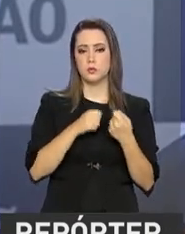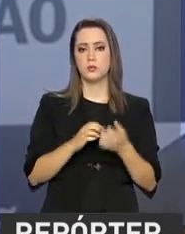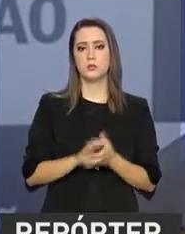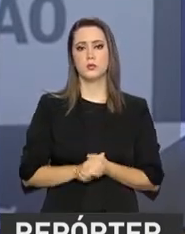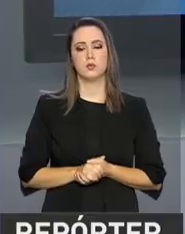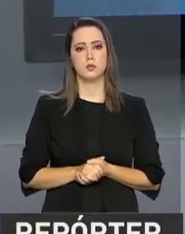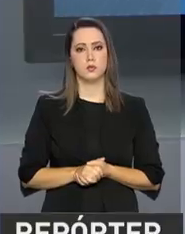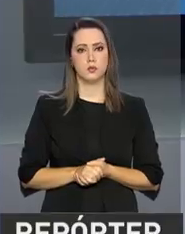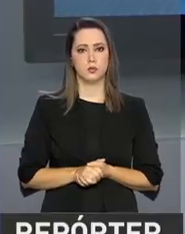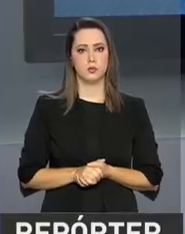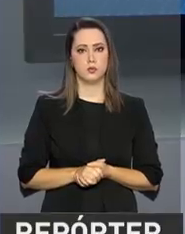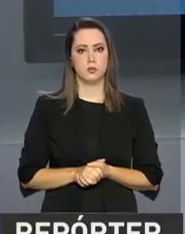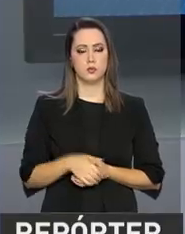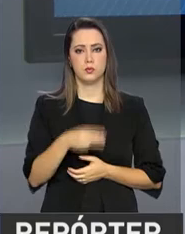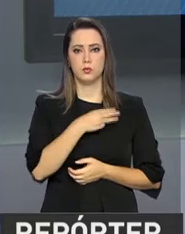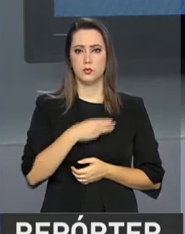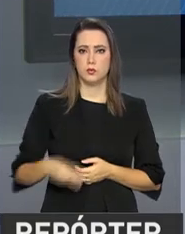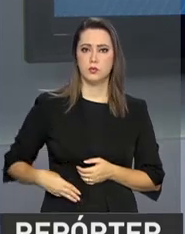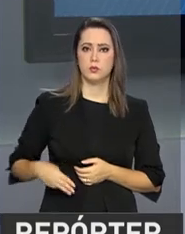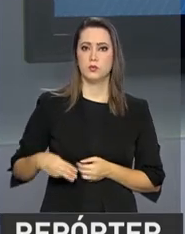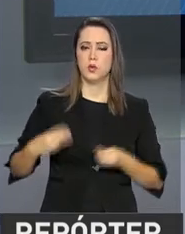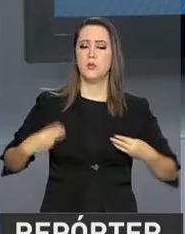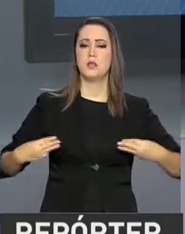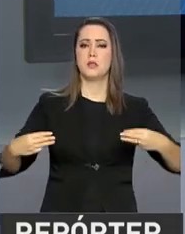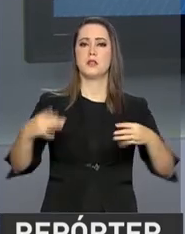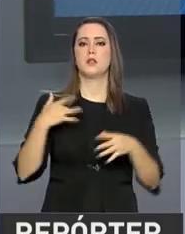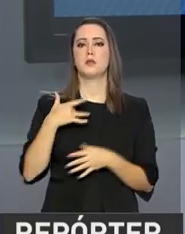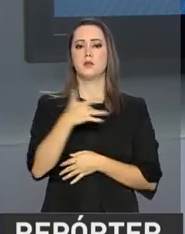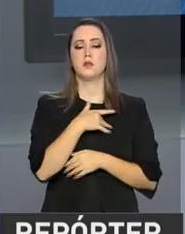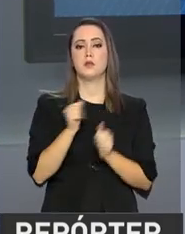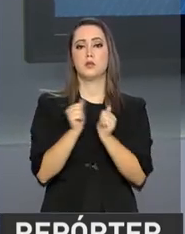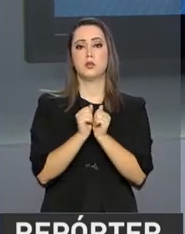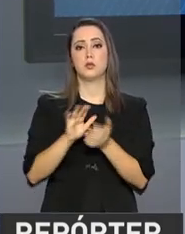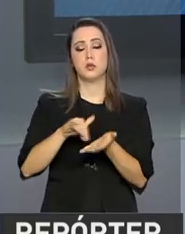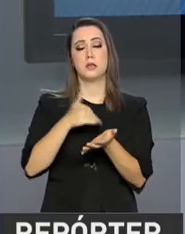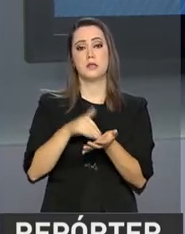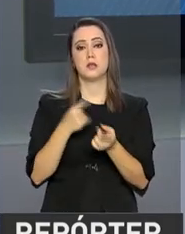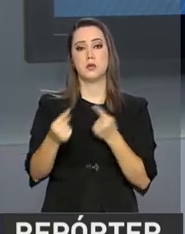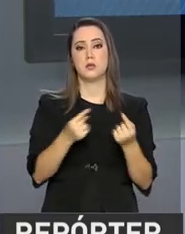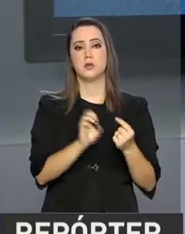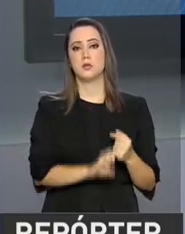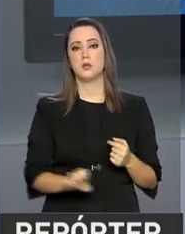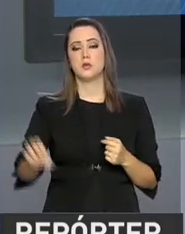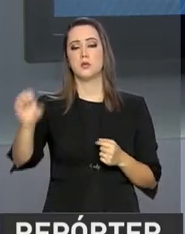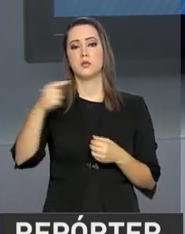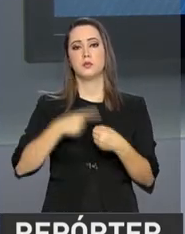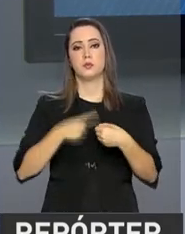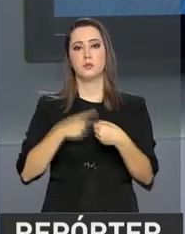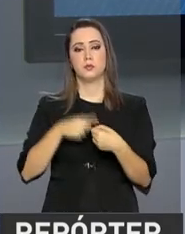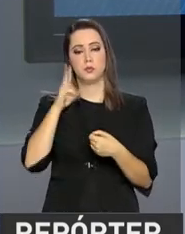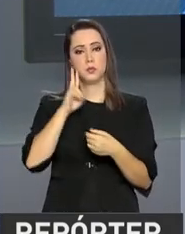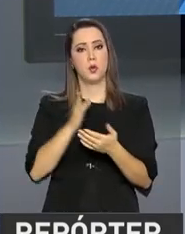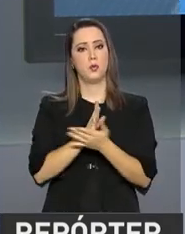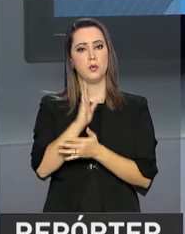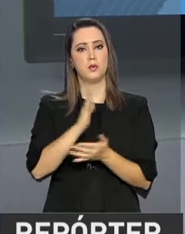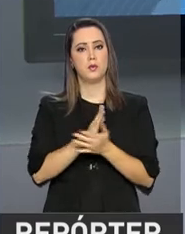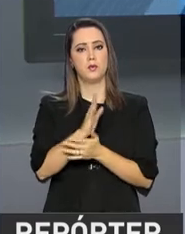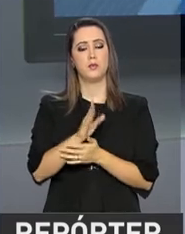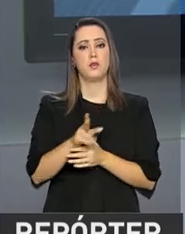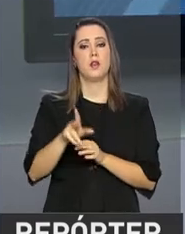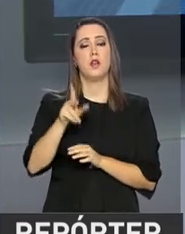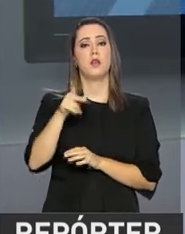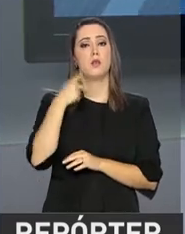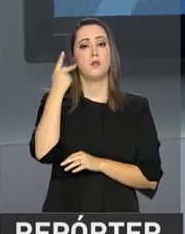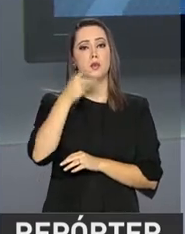país o ministério da saúde as secretarias dos estados e municípios aprovaram a revisão da política nacional de saúde